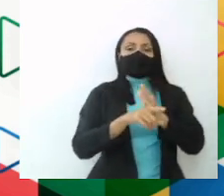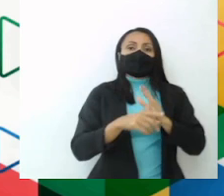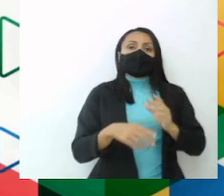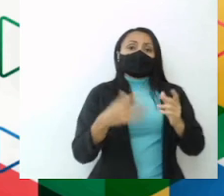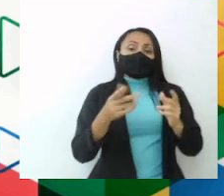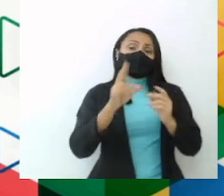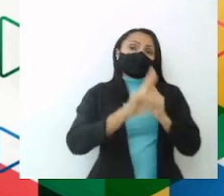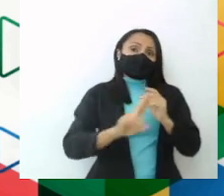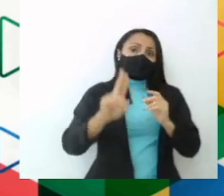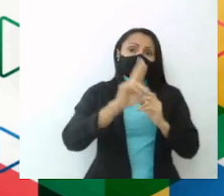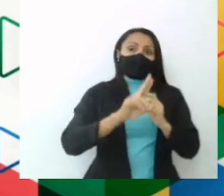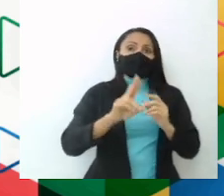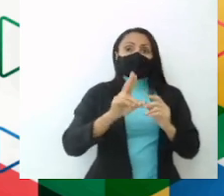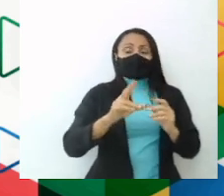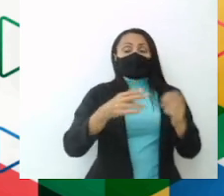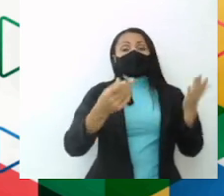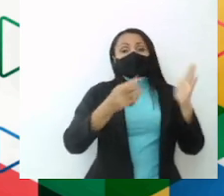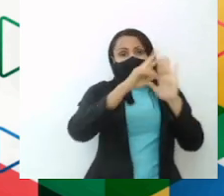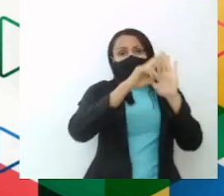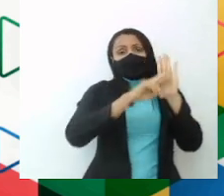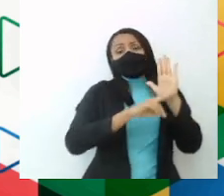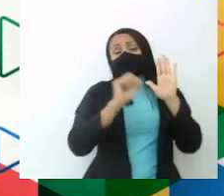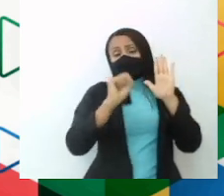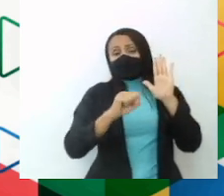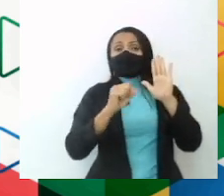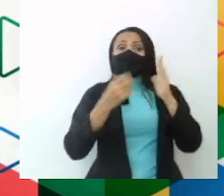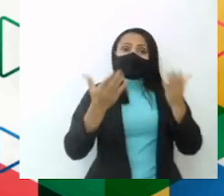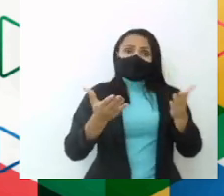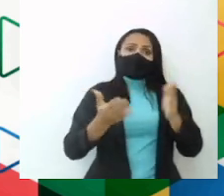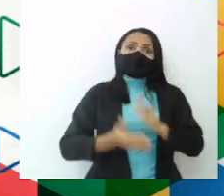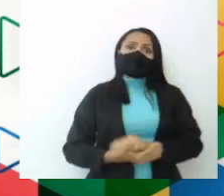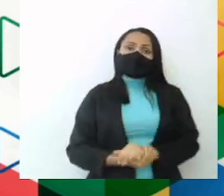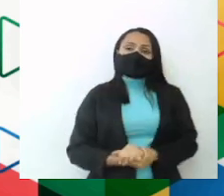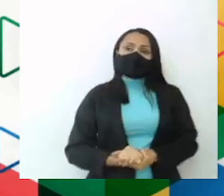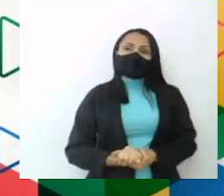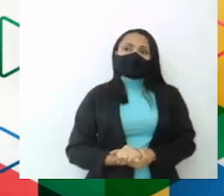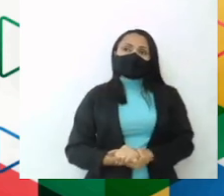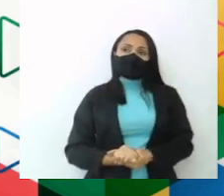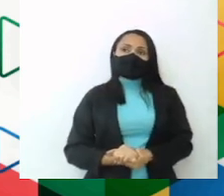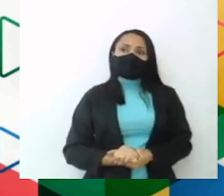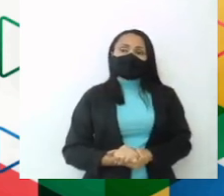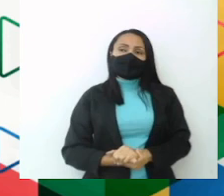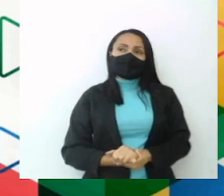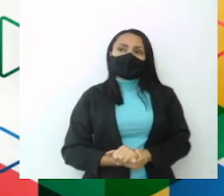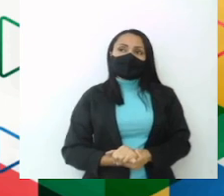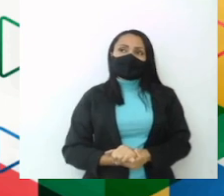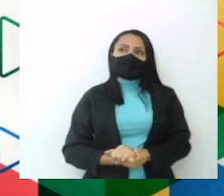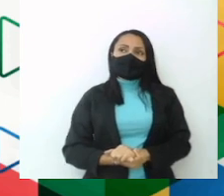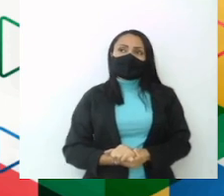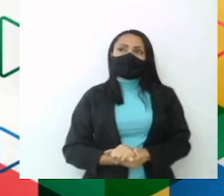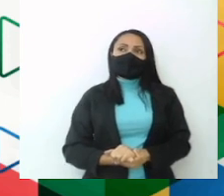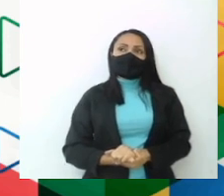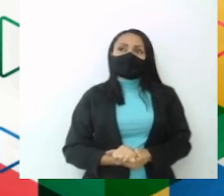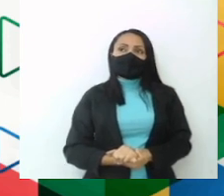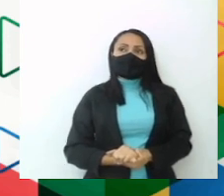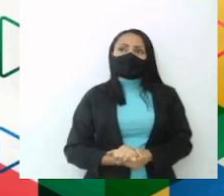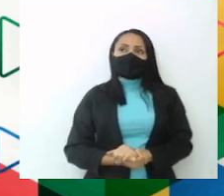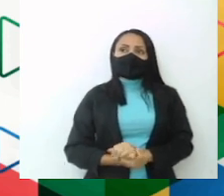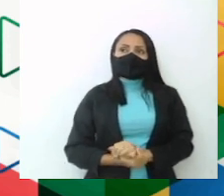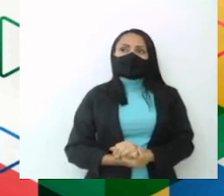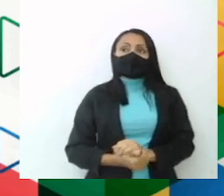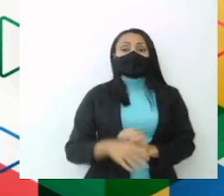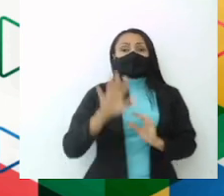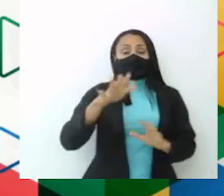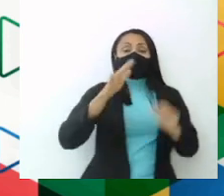você usa a técnica da regra de 3 simples. E antes de ir para o próximo exemplo, tem um recado